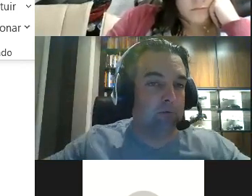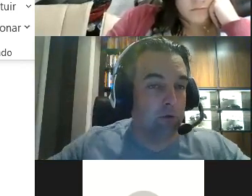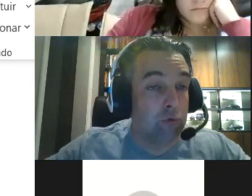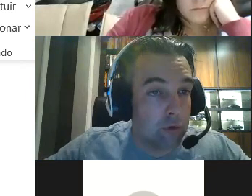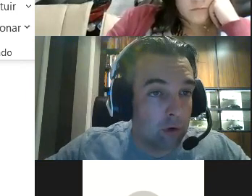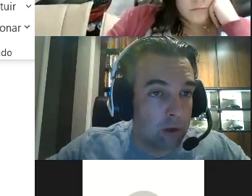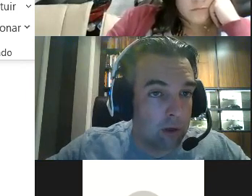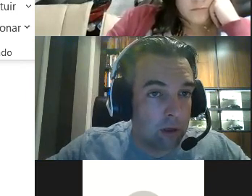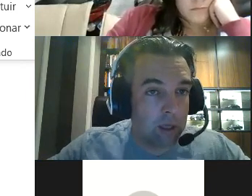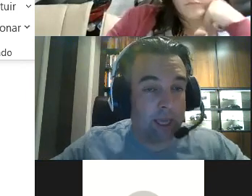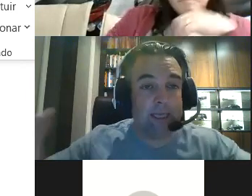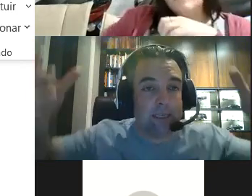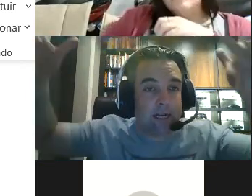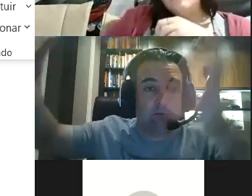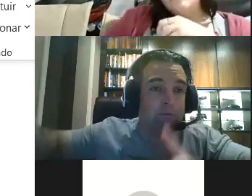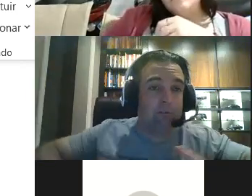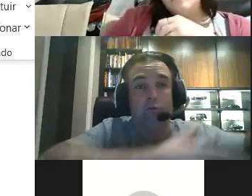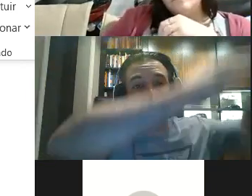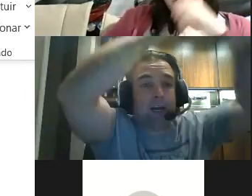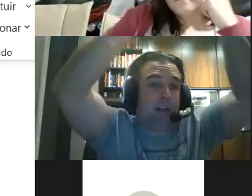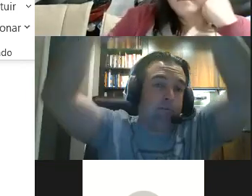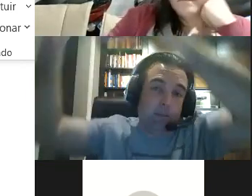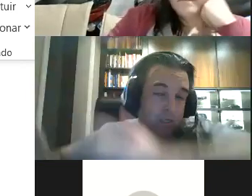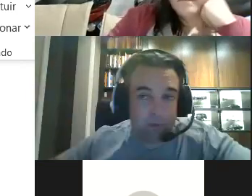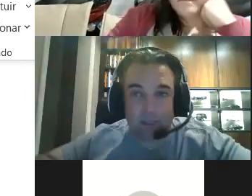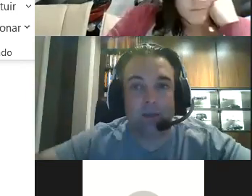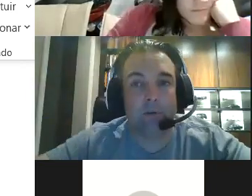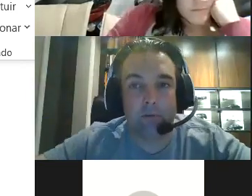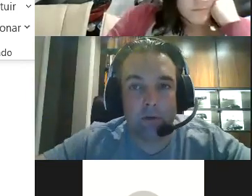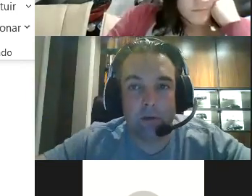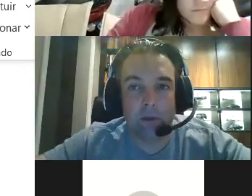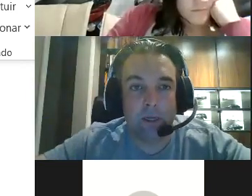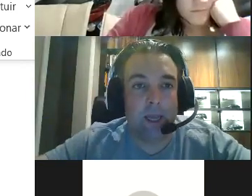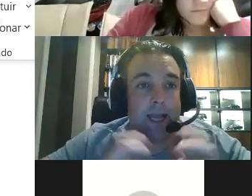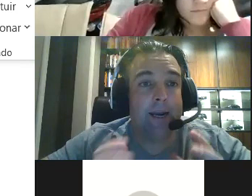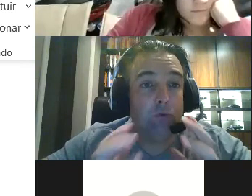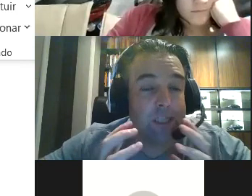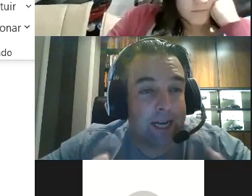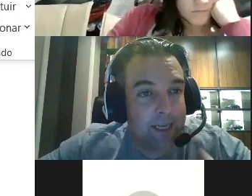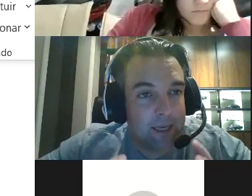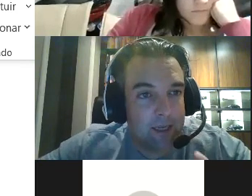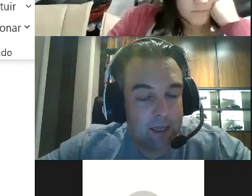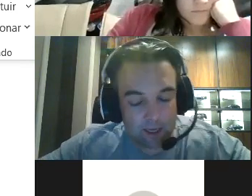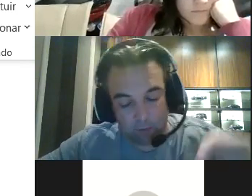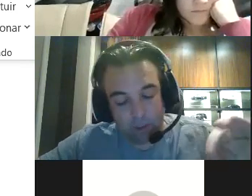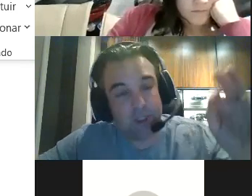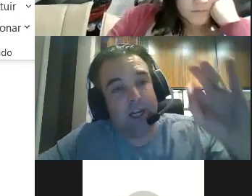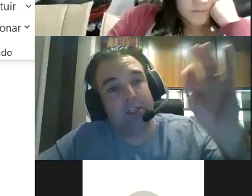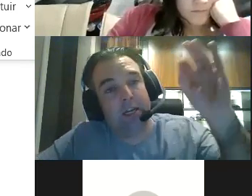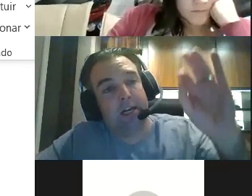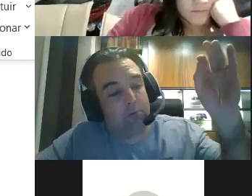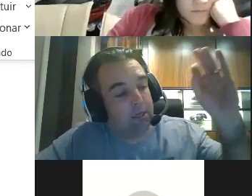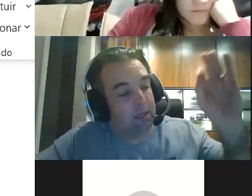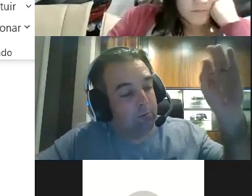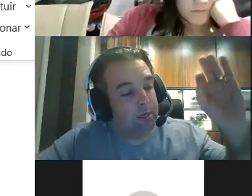de água tu usou. Essa água vai voltar e vai precipitar de novo. Ela não sai. A quantidade